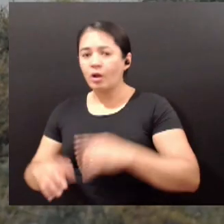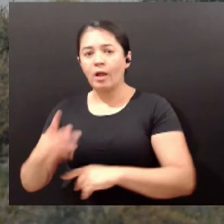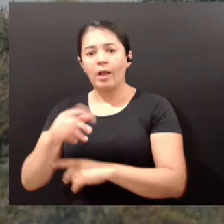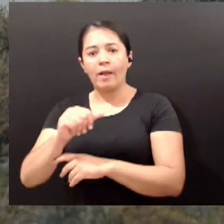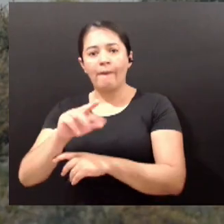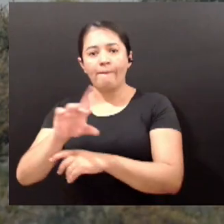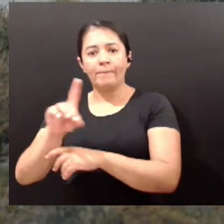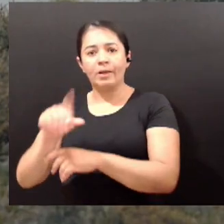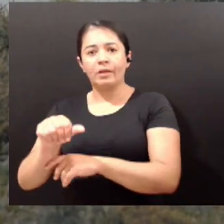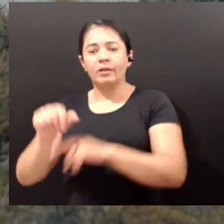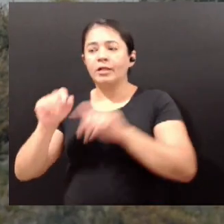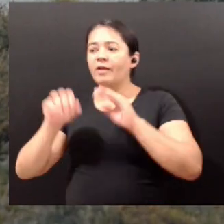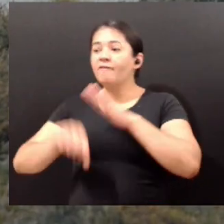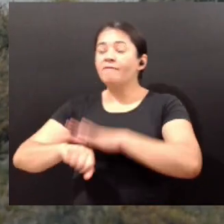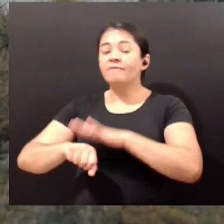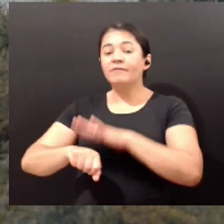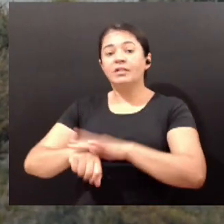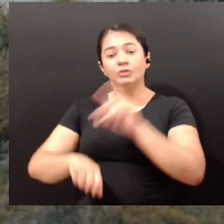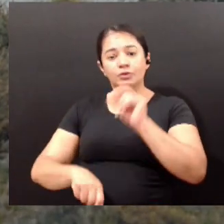fazer?